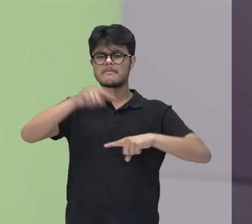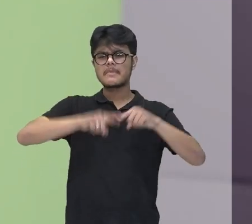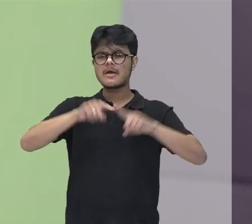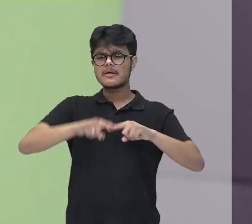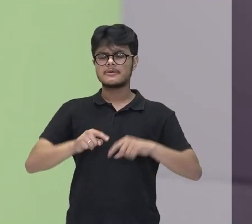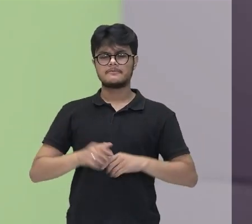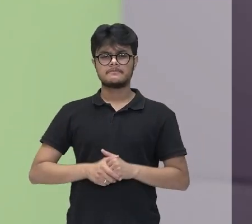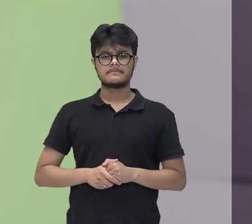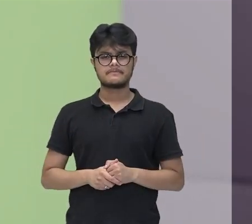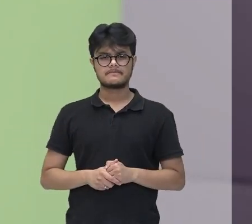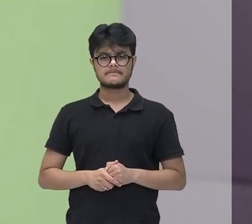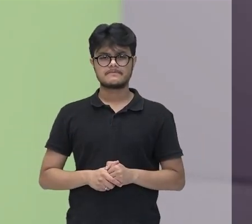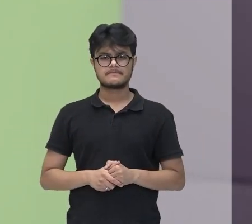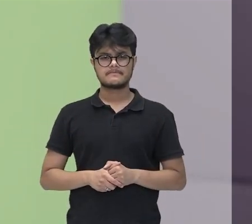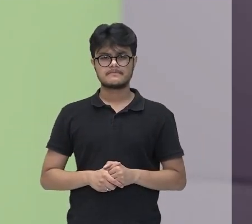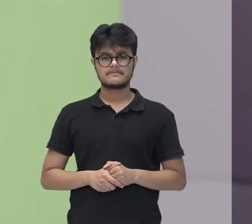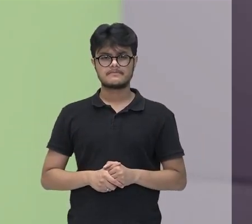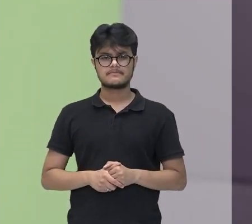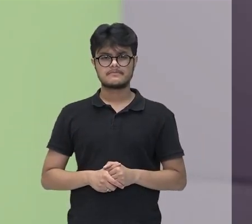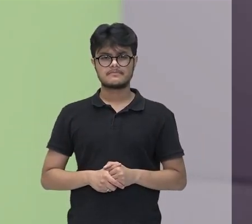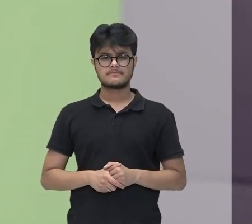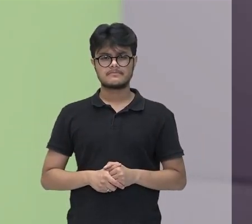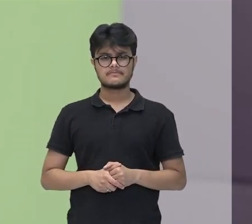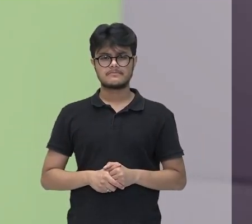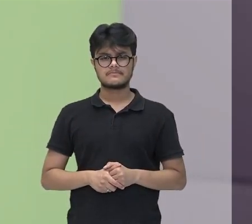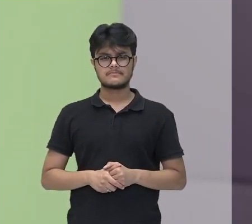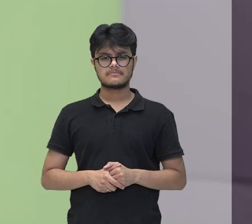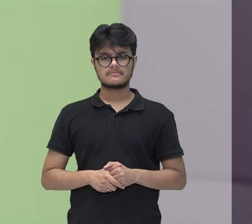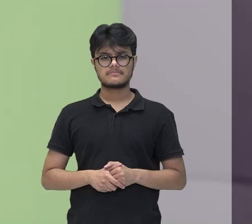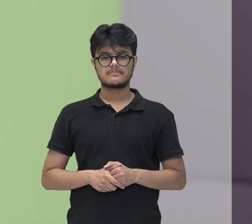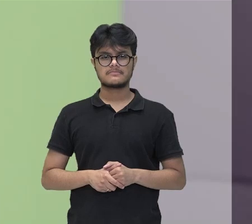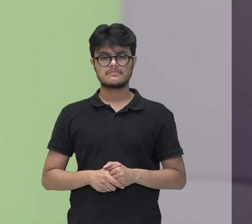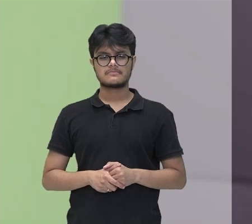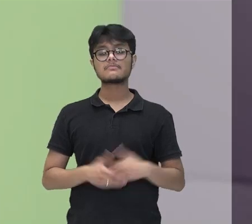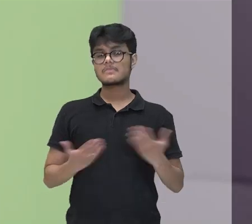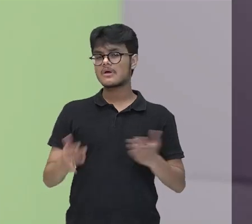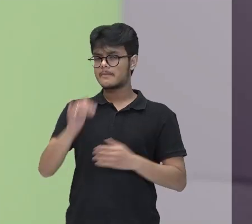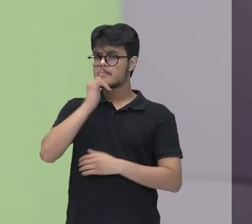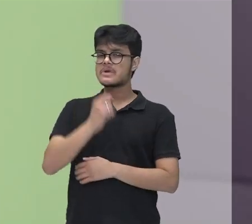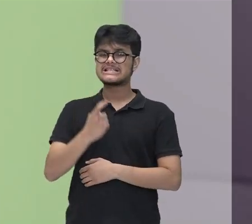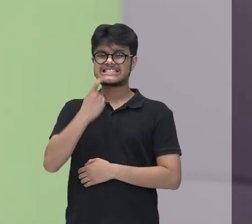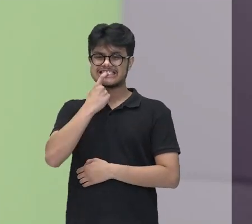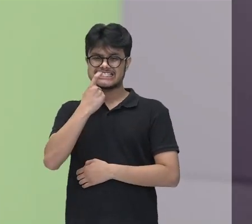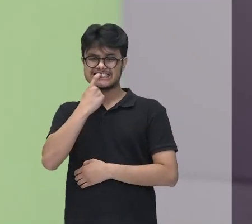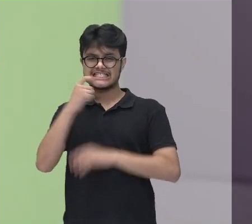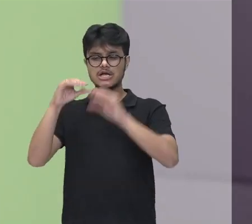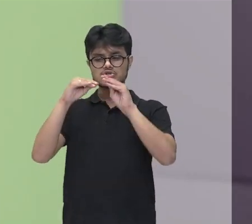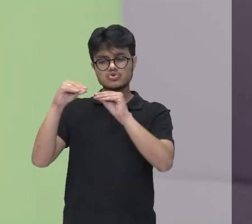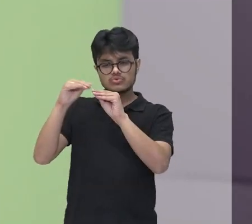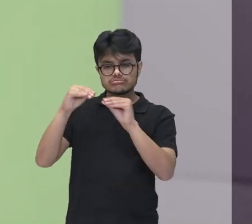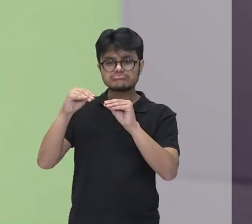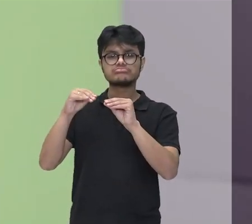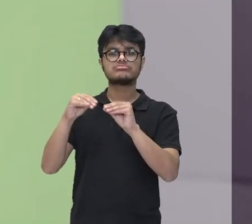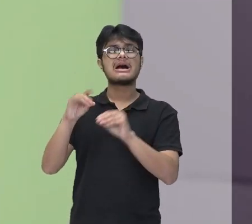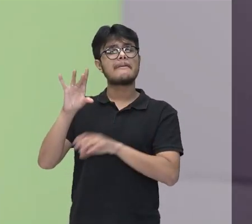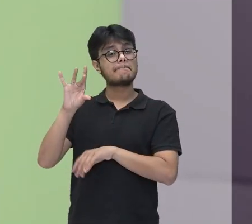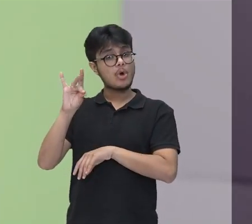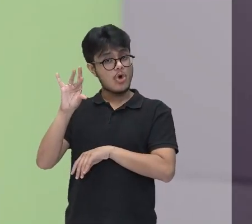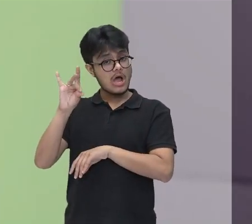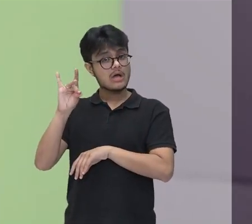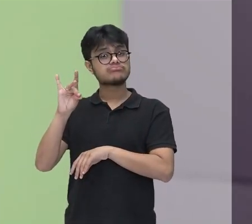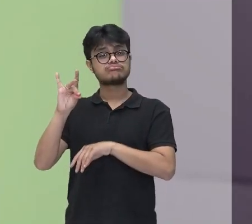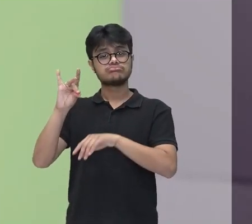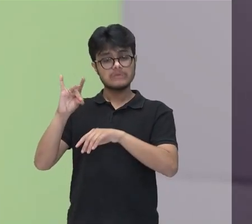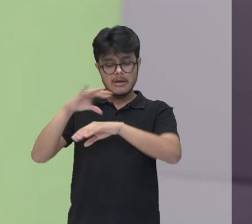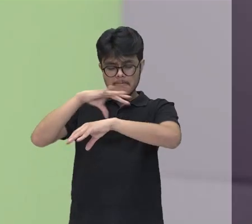cabo de panelas que tem o plástico, né? Tem borracha, aquela resina